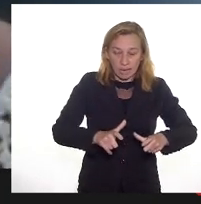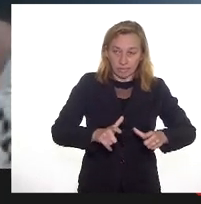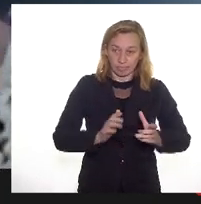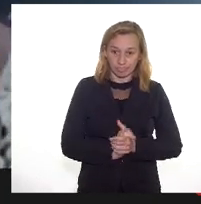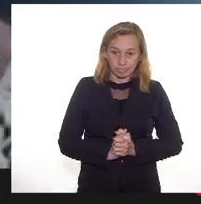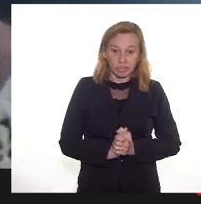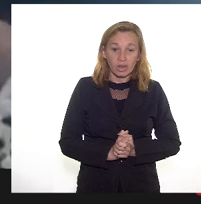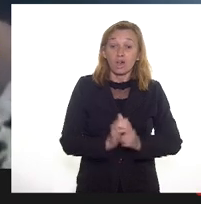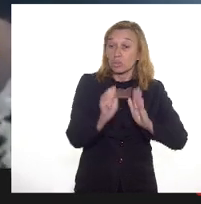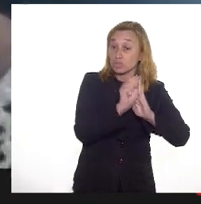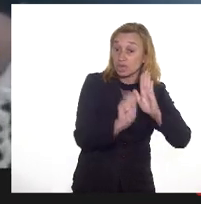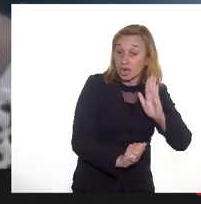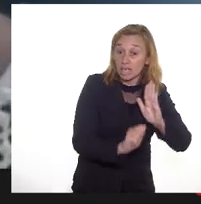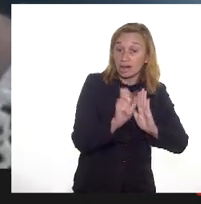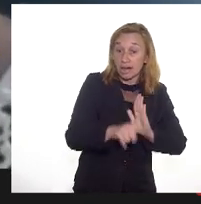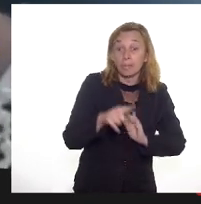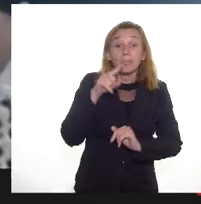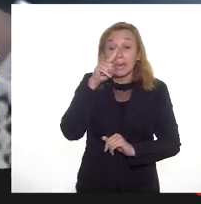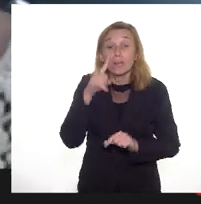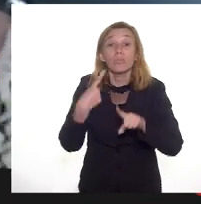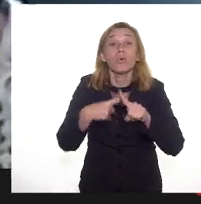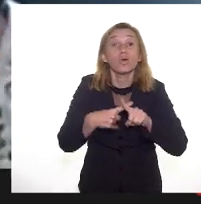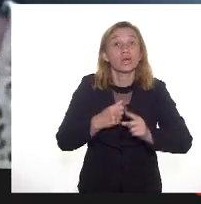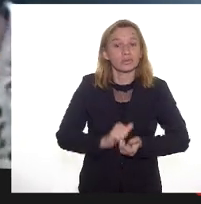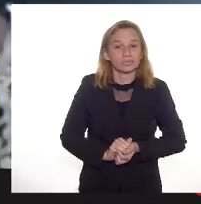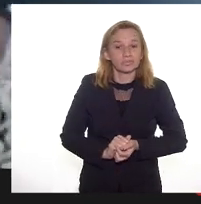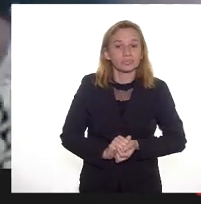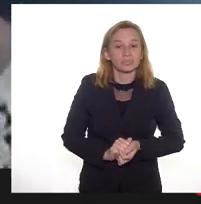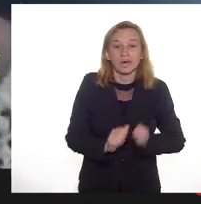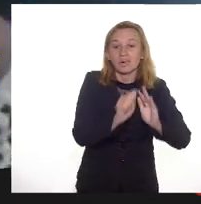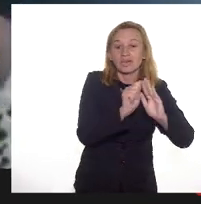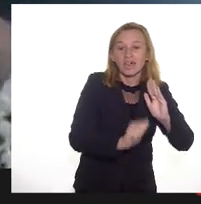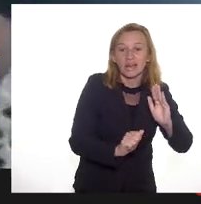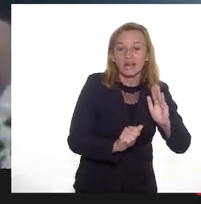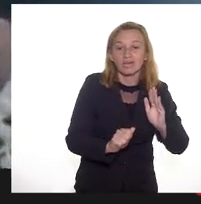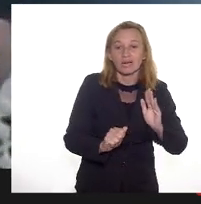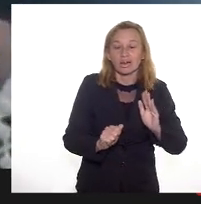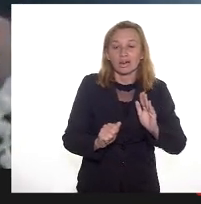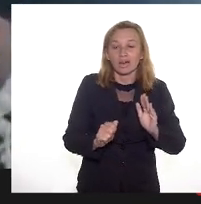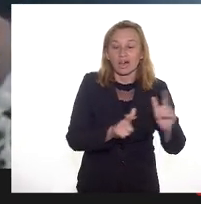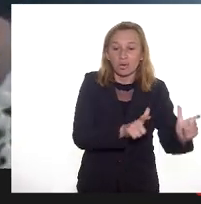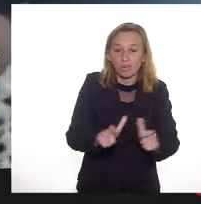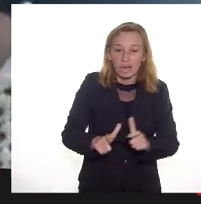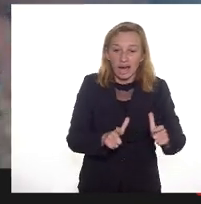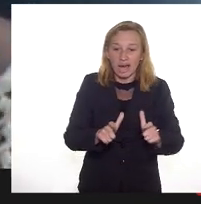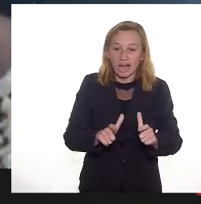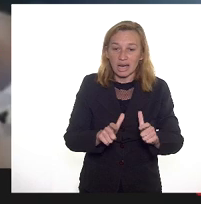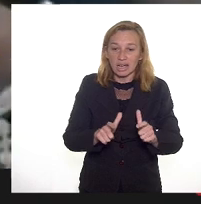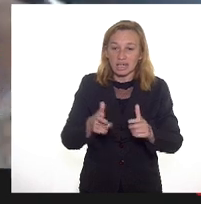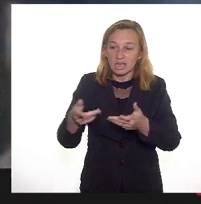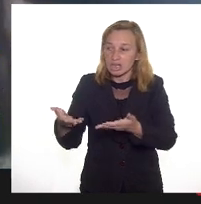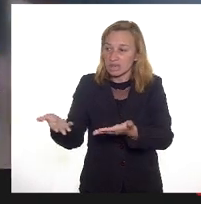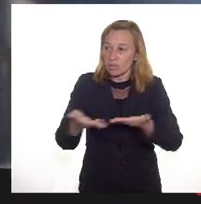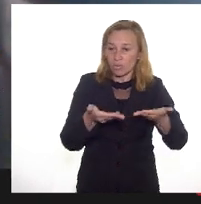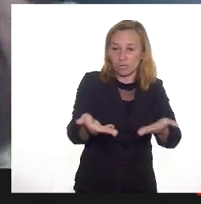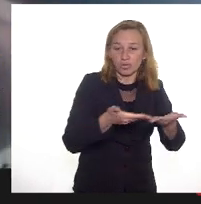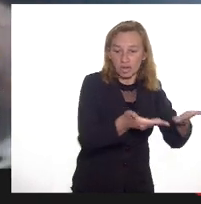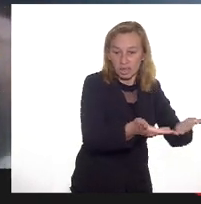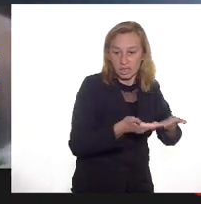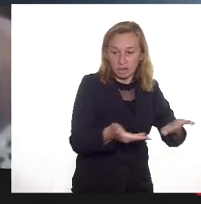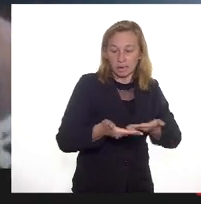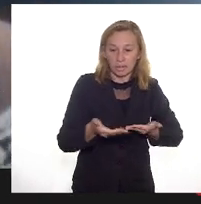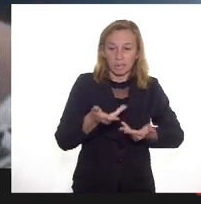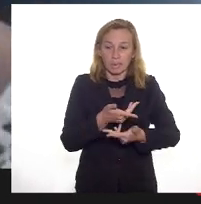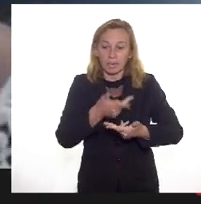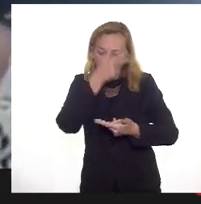E o terreiro é um risco porque o terreiro é um lugar que atrai gente de vários lugares e aí você perde o controle das